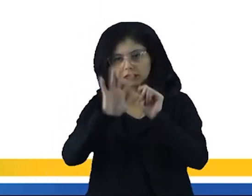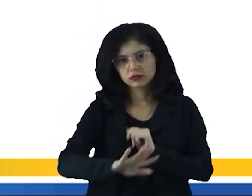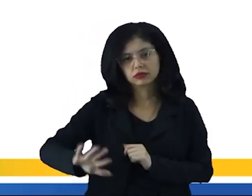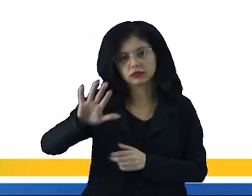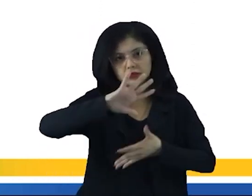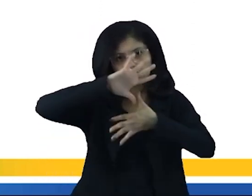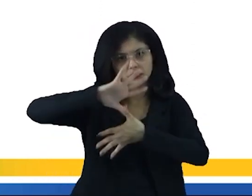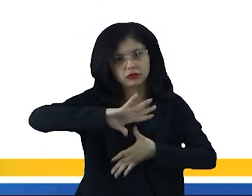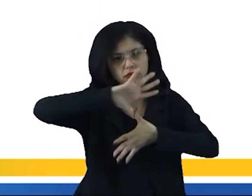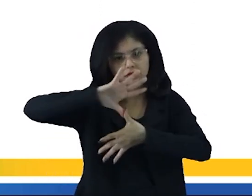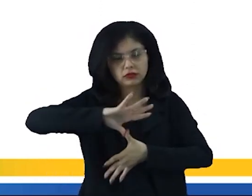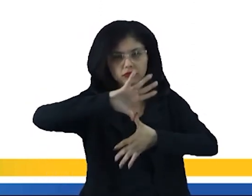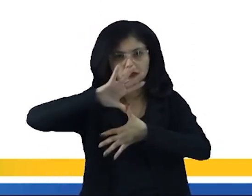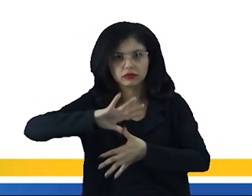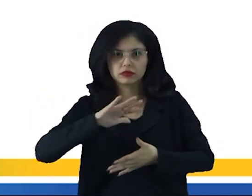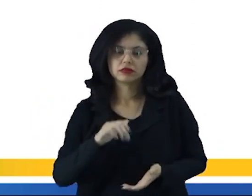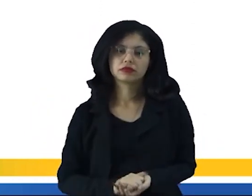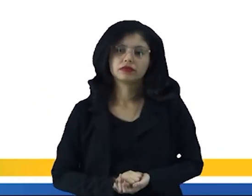aqui das Américas,